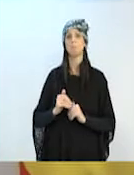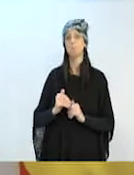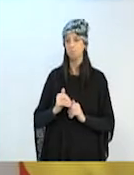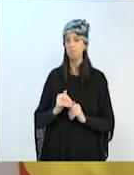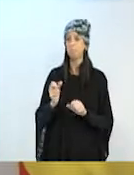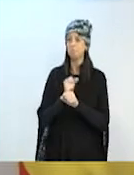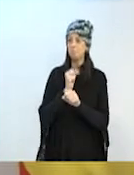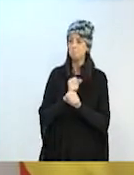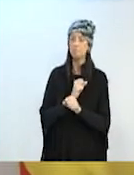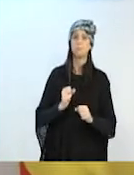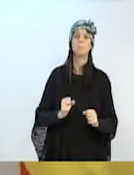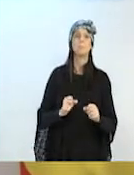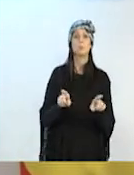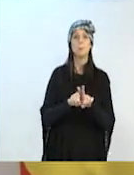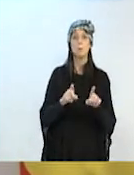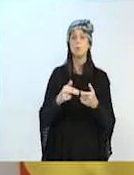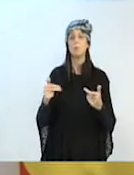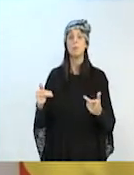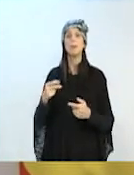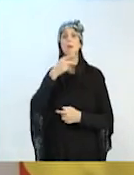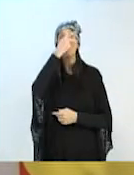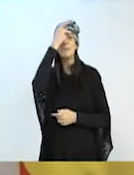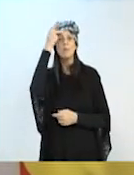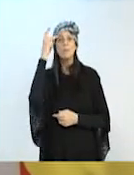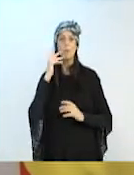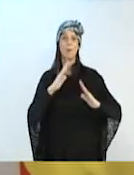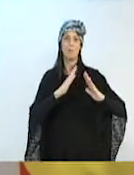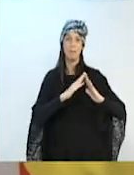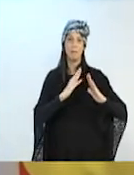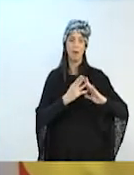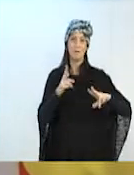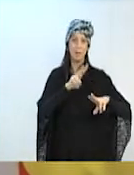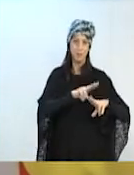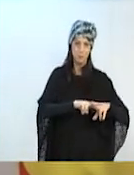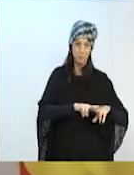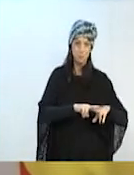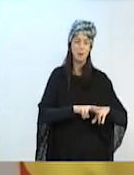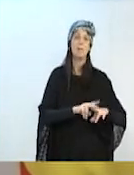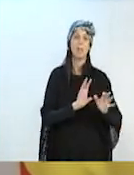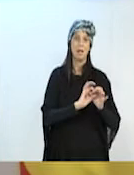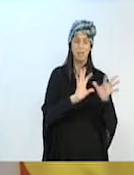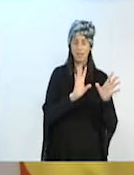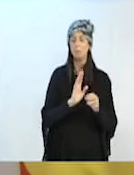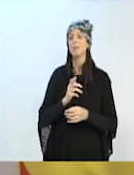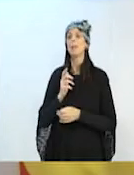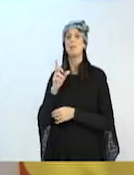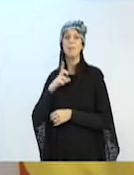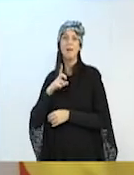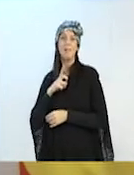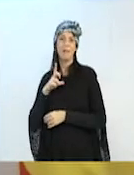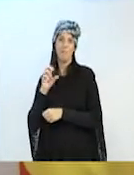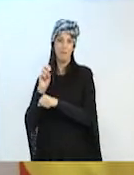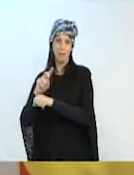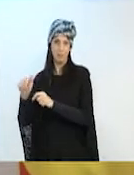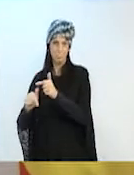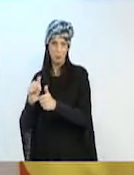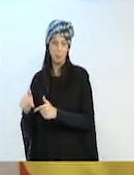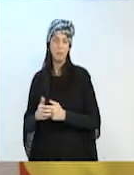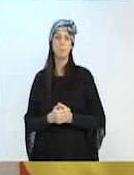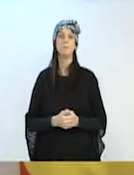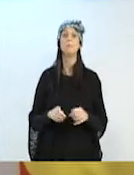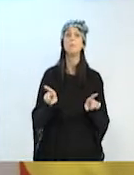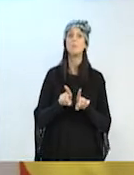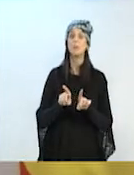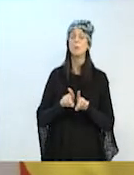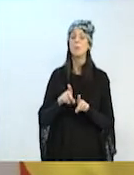egressos do sistema prisional. A Associação dos Motoboys e Entregadores, que estão